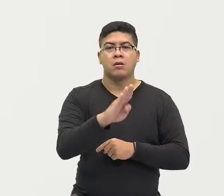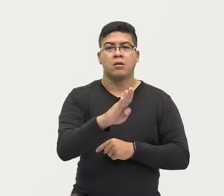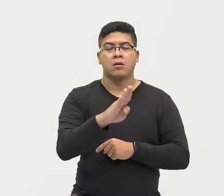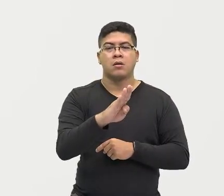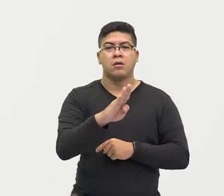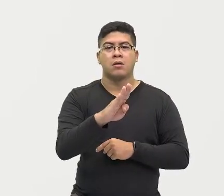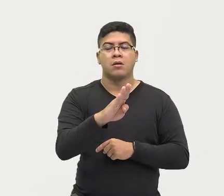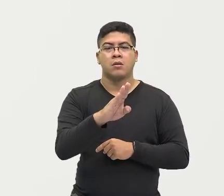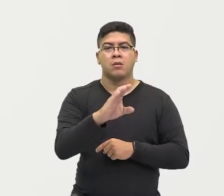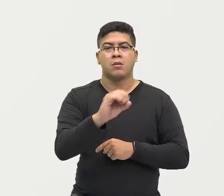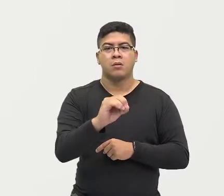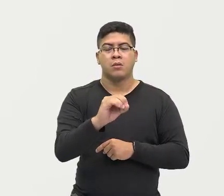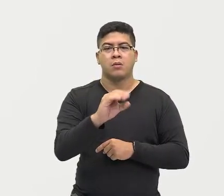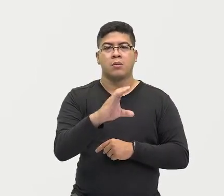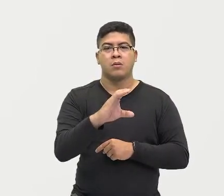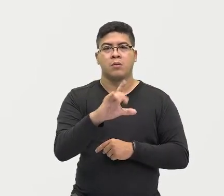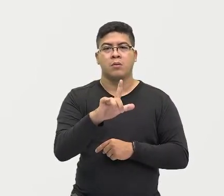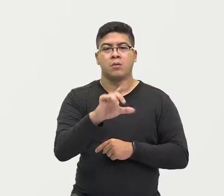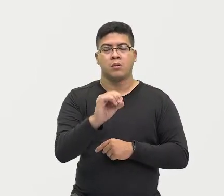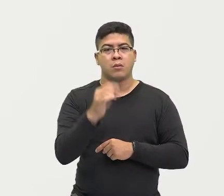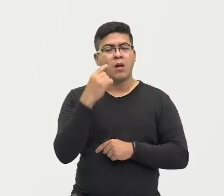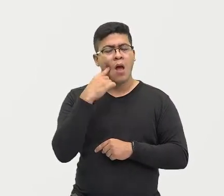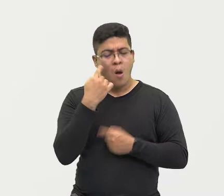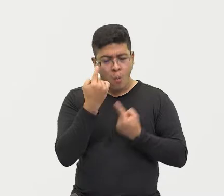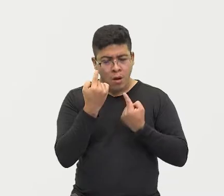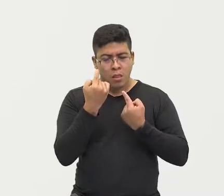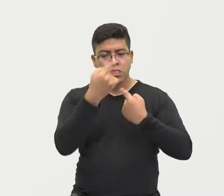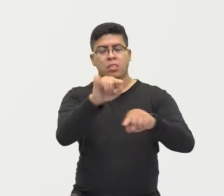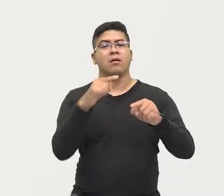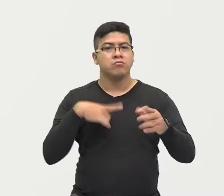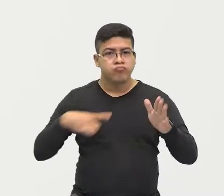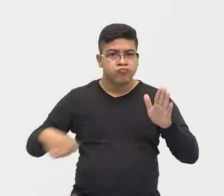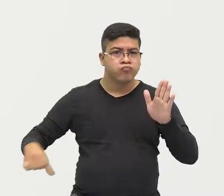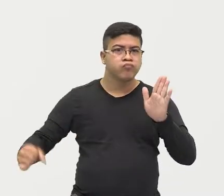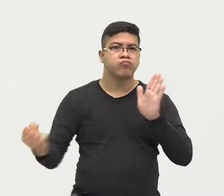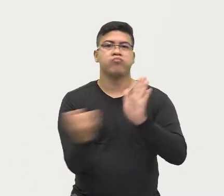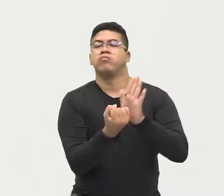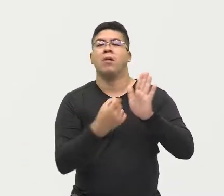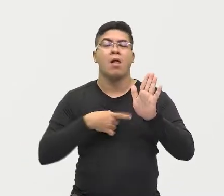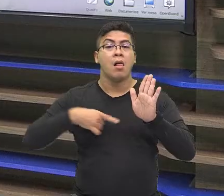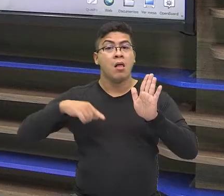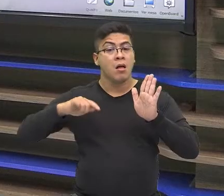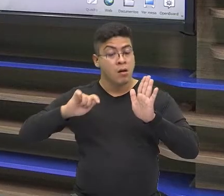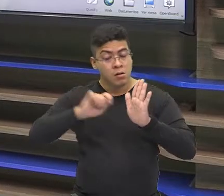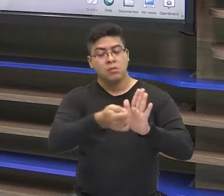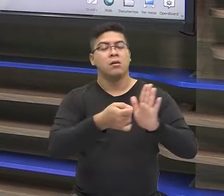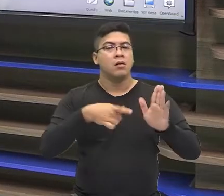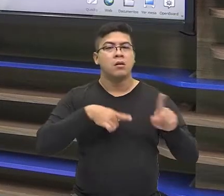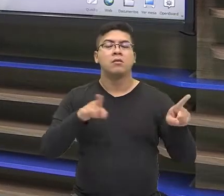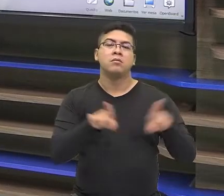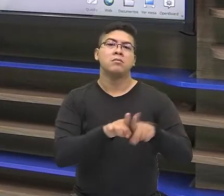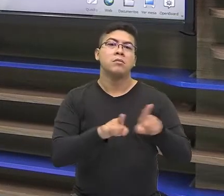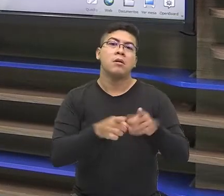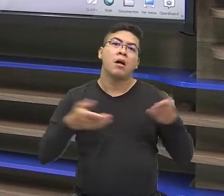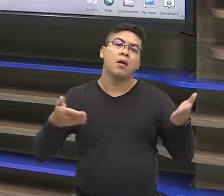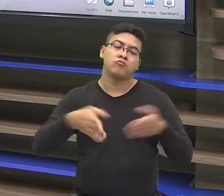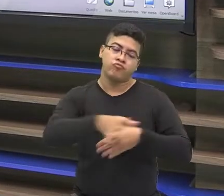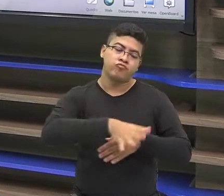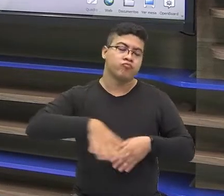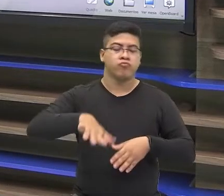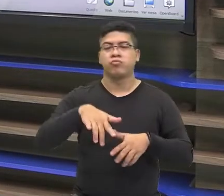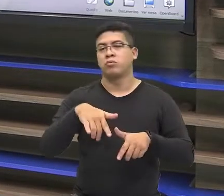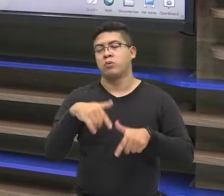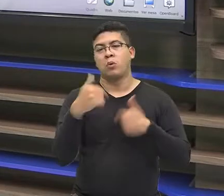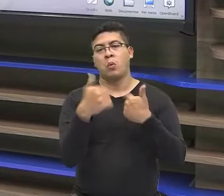Tatu. Ele está fazendo ali uma denúncia de como essas pessoas vivem, né, nessa região, sem